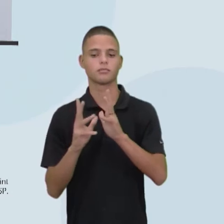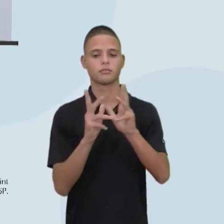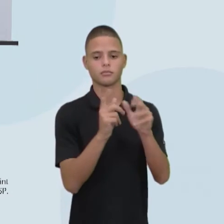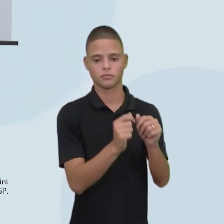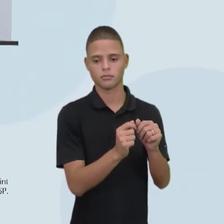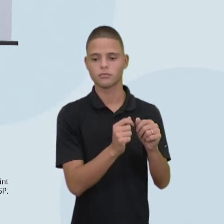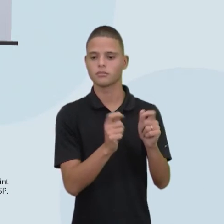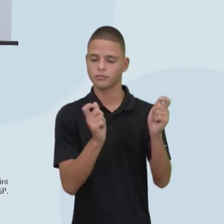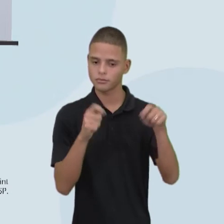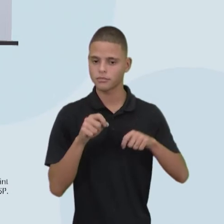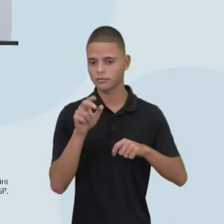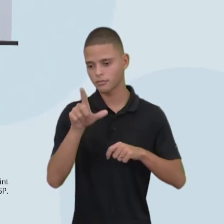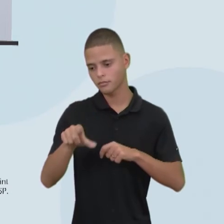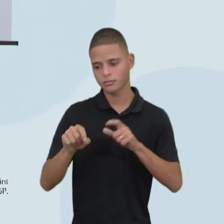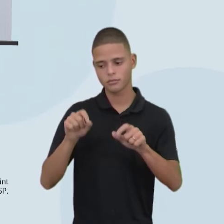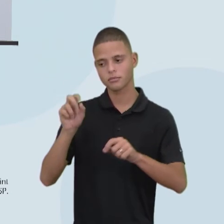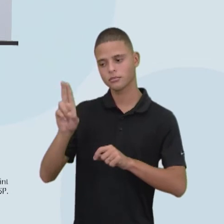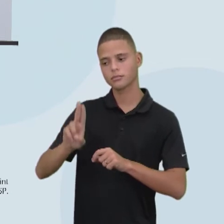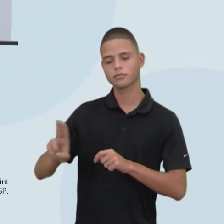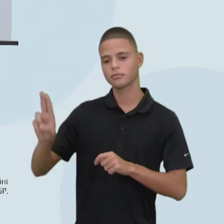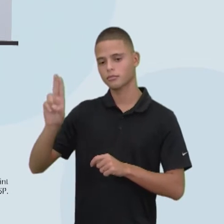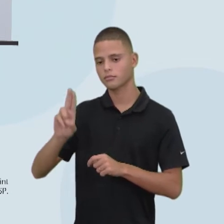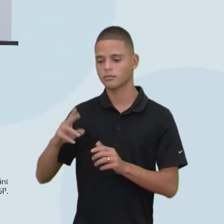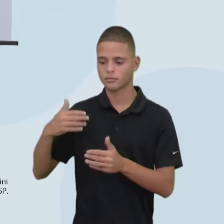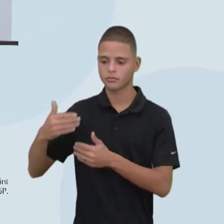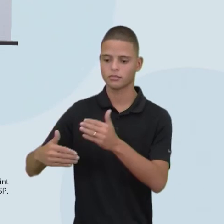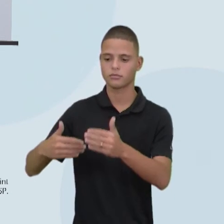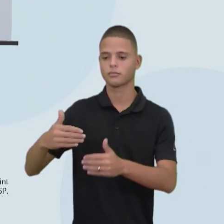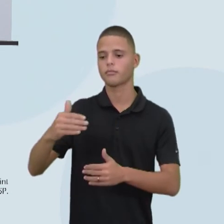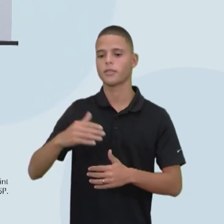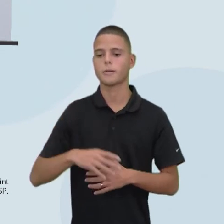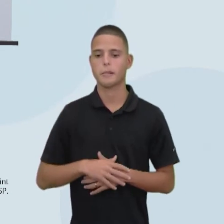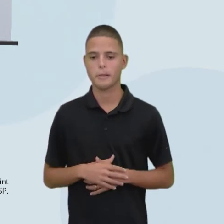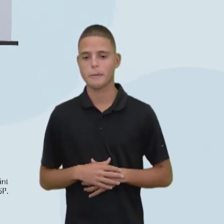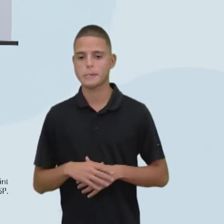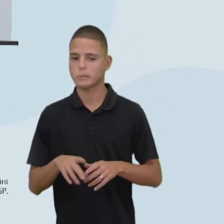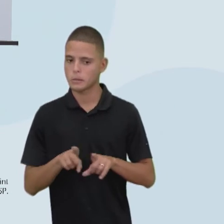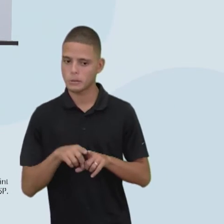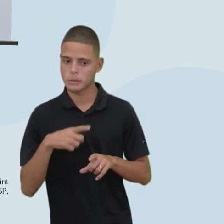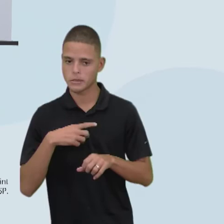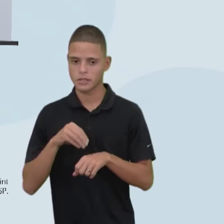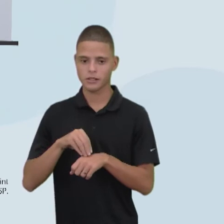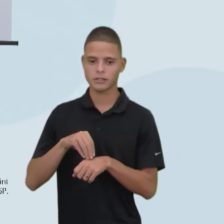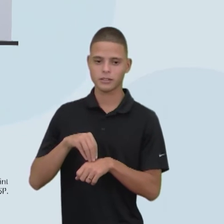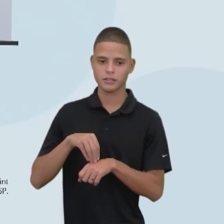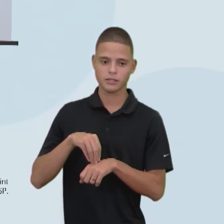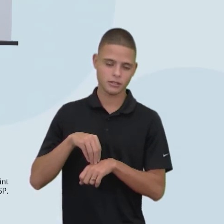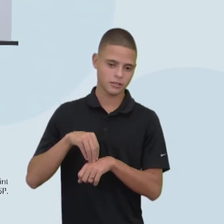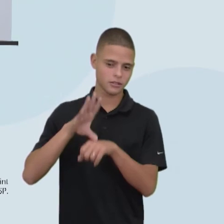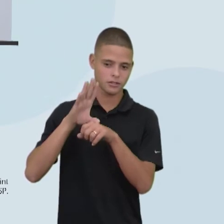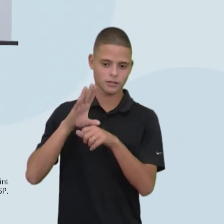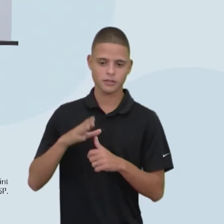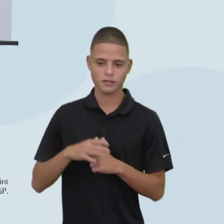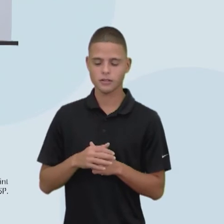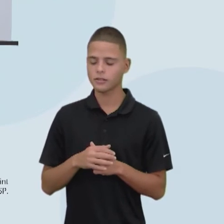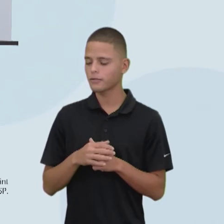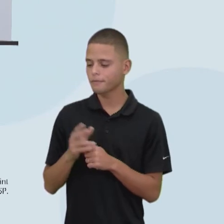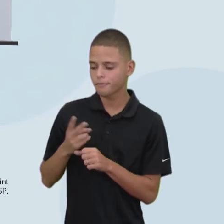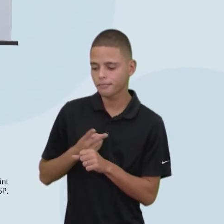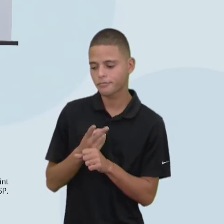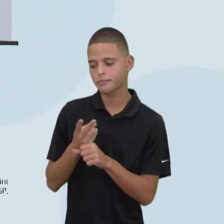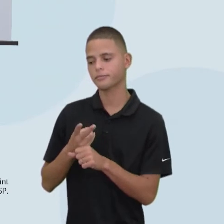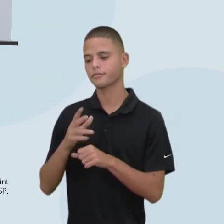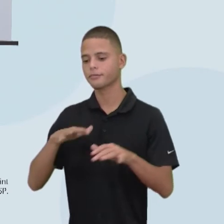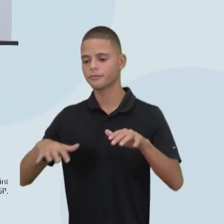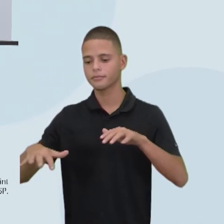aquelas possibilidades que nós já vimos durante o nosso processo. E também temos aí uma dica de confecção, que é para você explorar todos os espaços